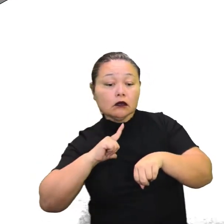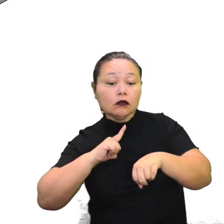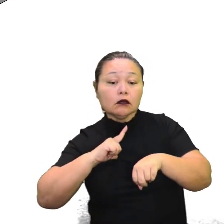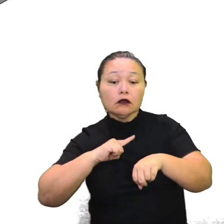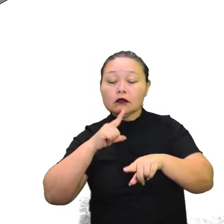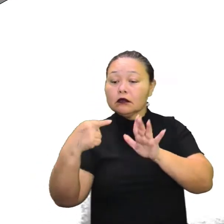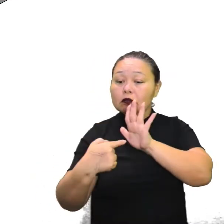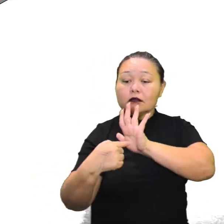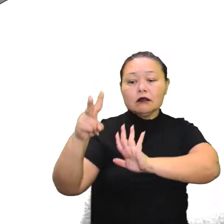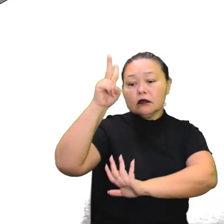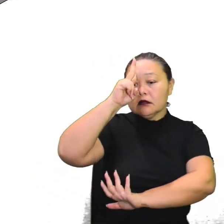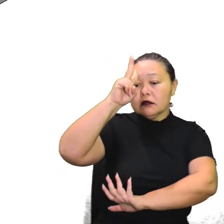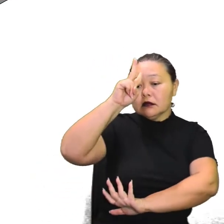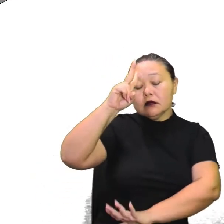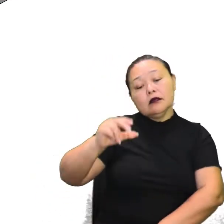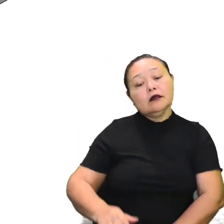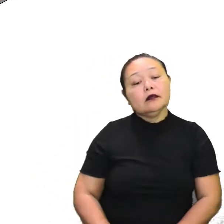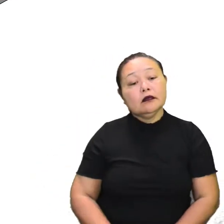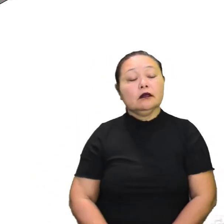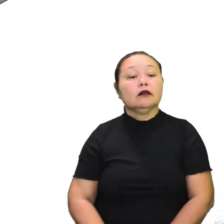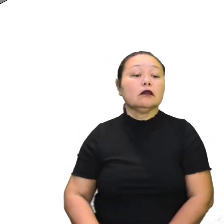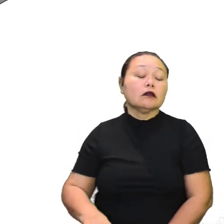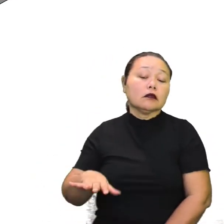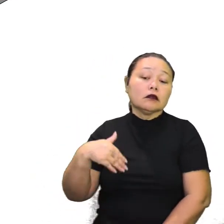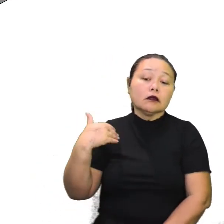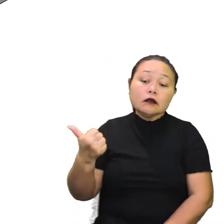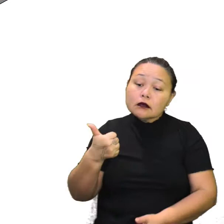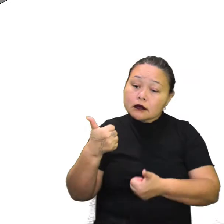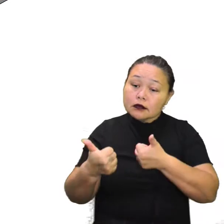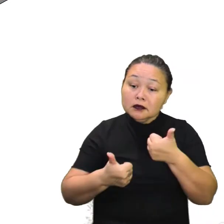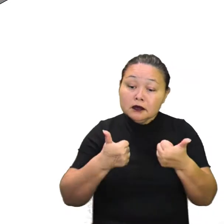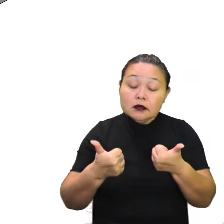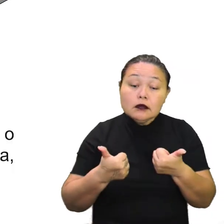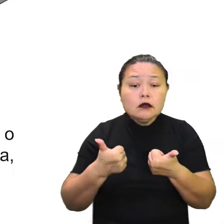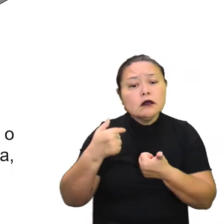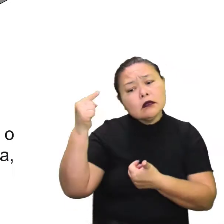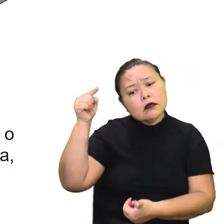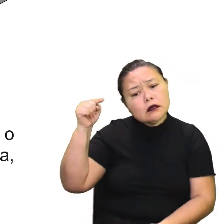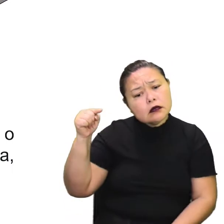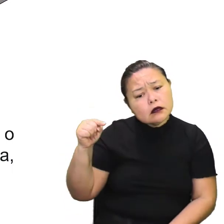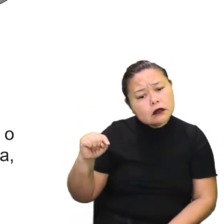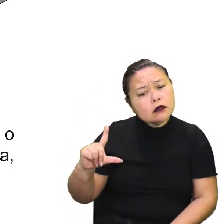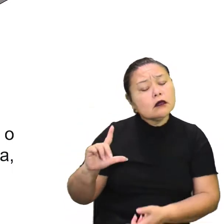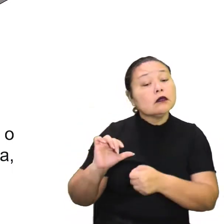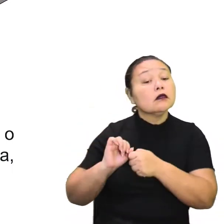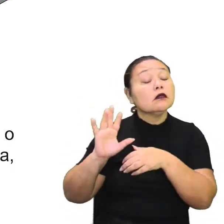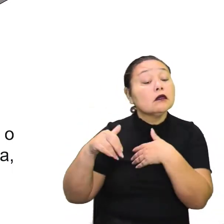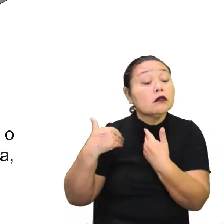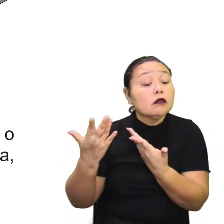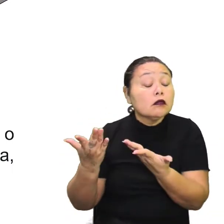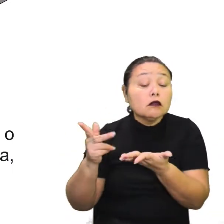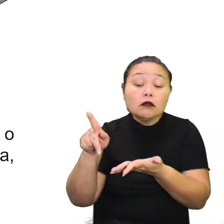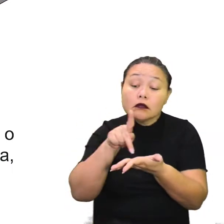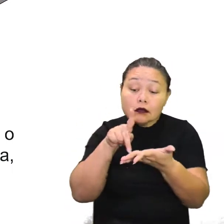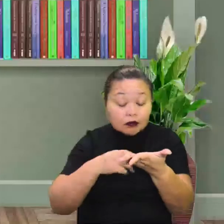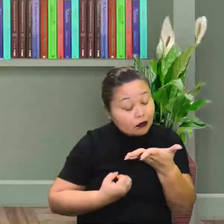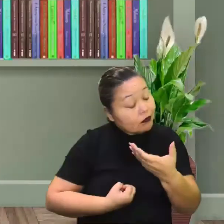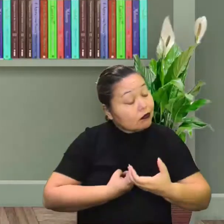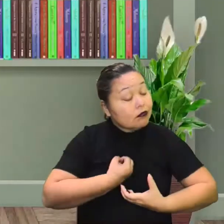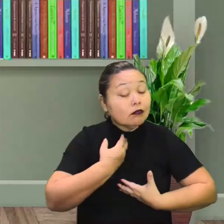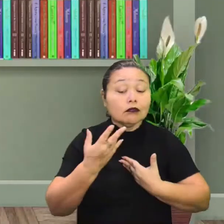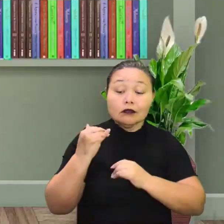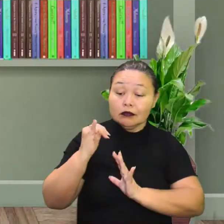ideal, me aponta e lembra. Beleza, então do que se trata a Odisseia de Homero? É um poema